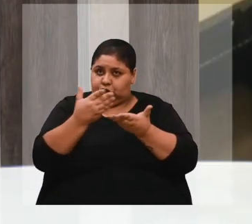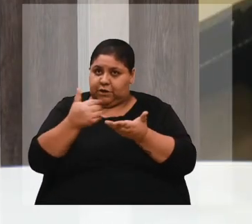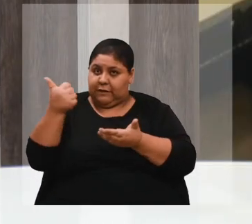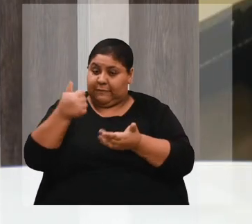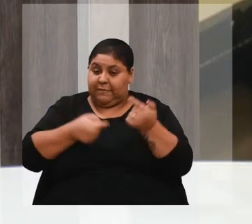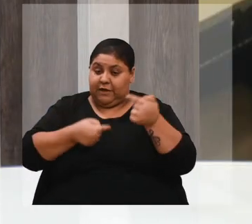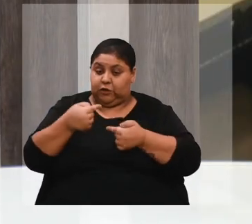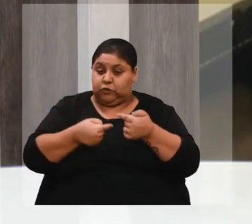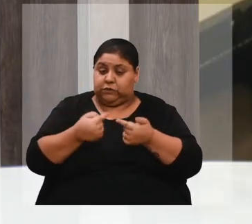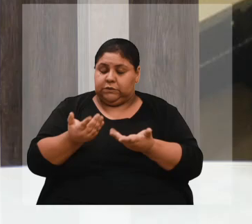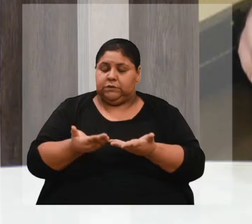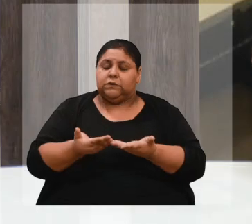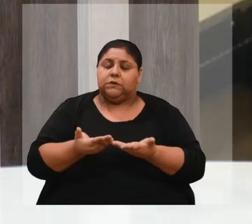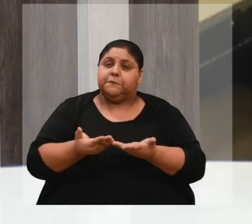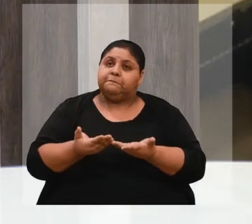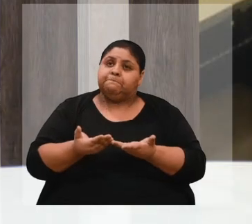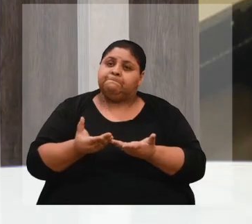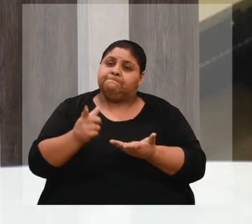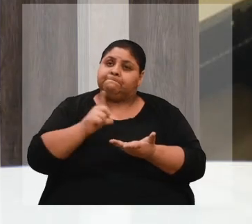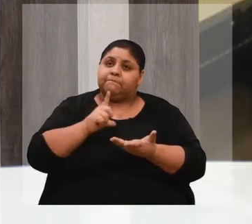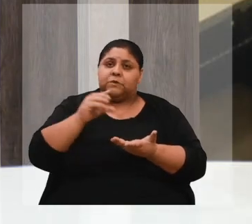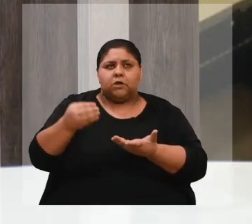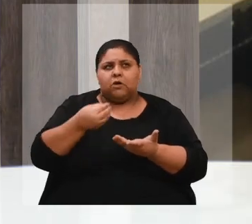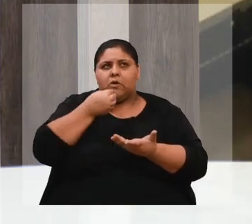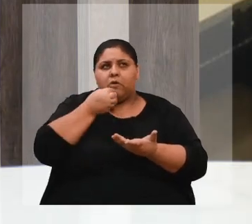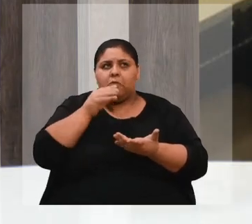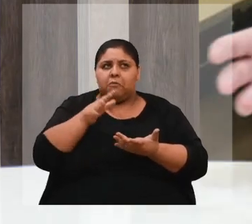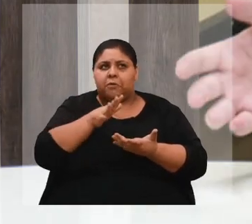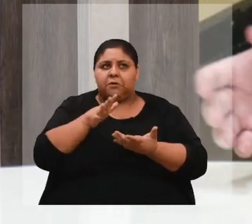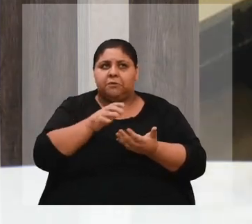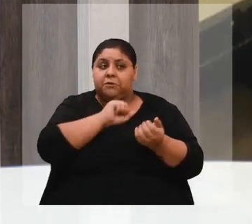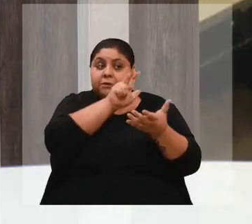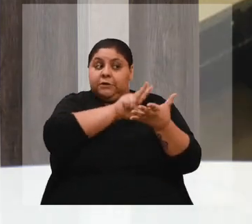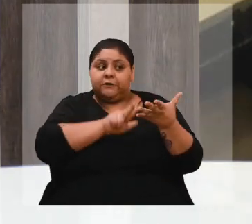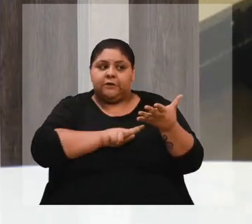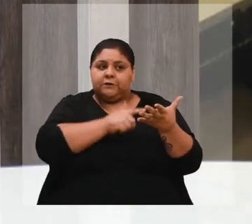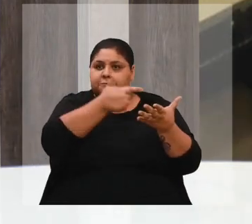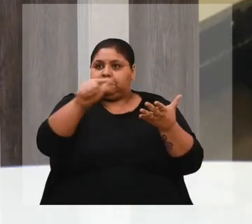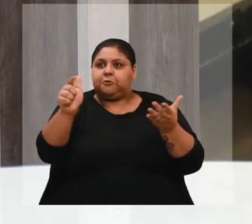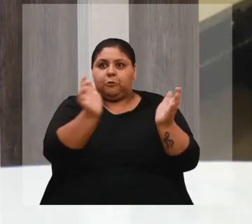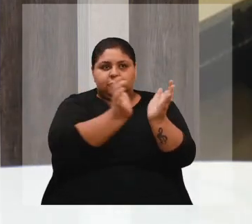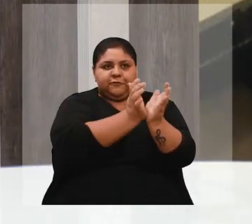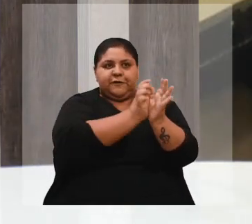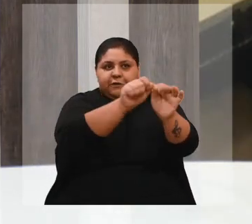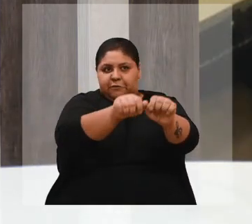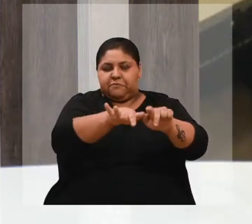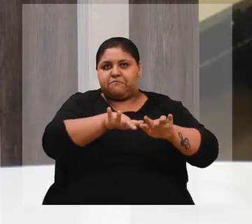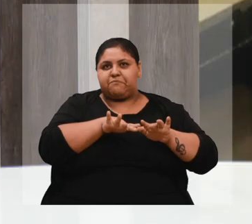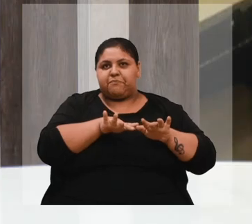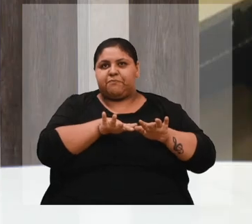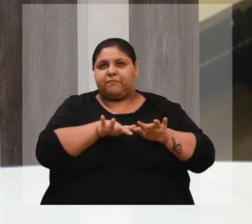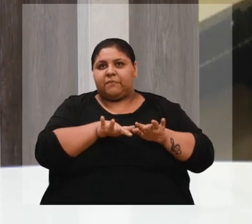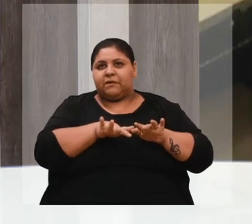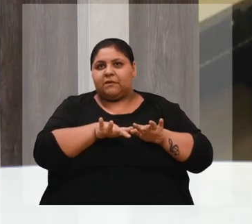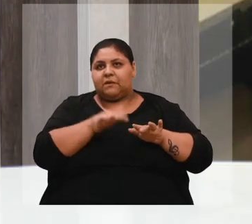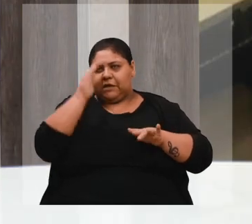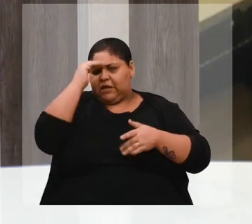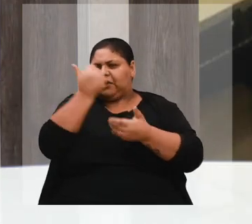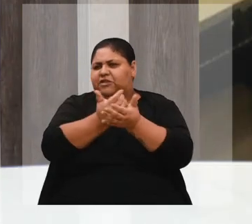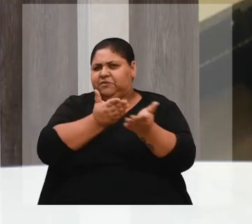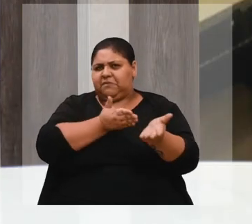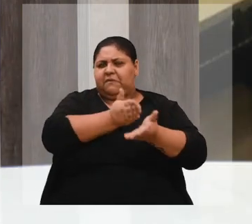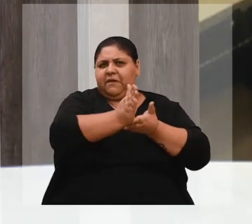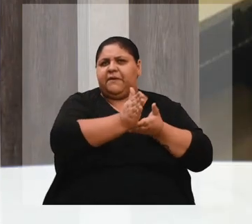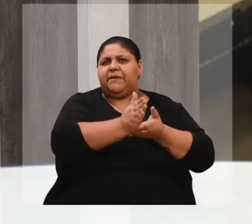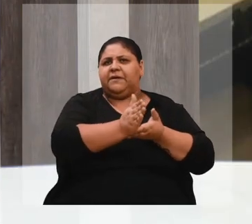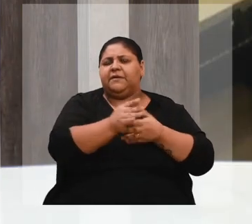que já entrou em primeira discussão e deverá, claro, dependendo da avaliação dos seus colegas em plenário, mas tende a